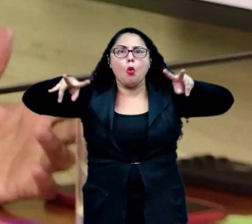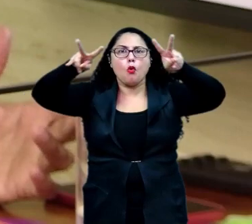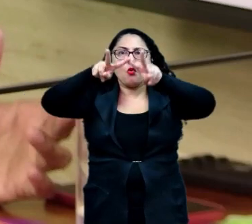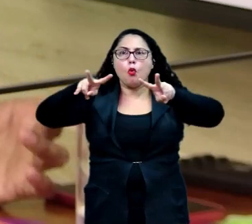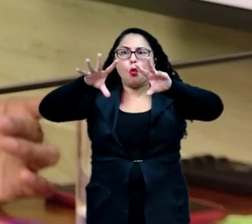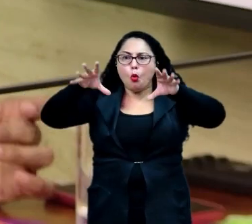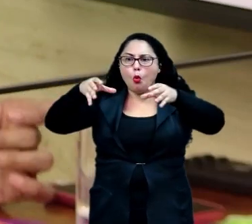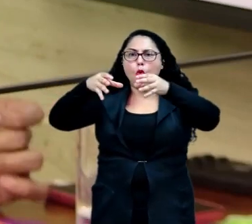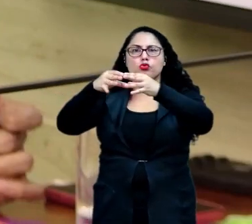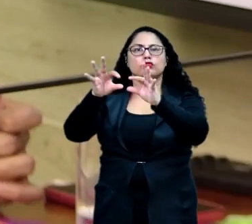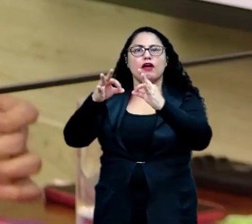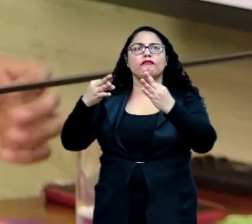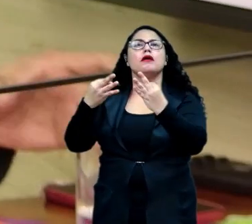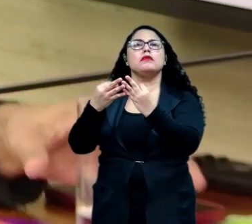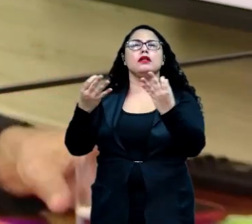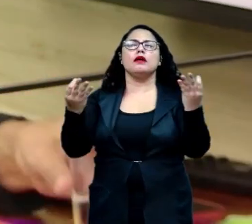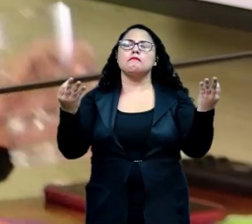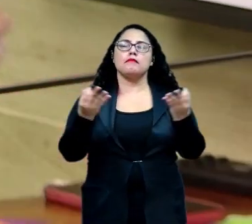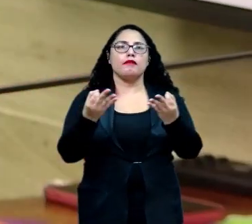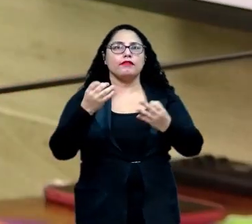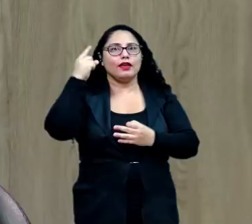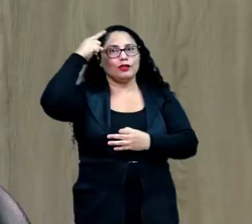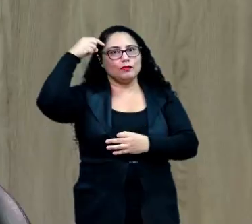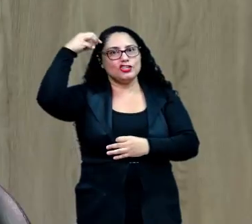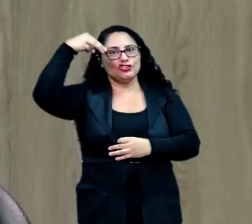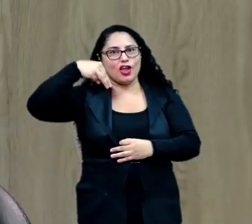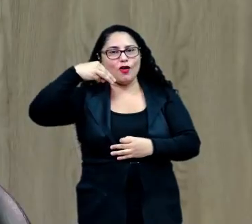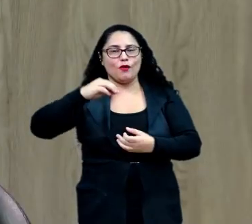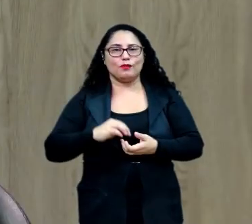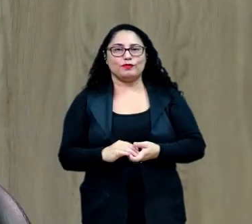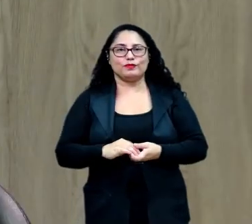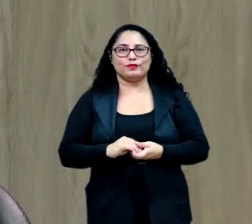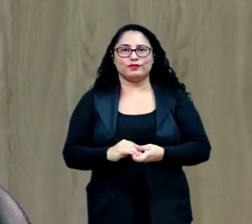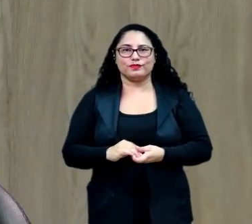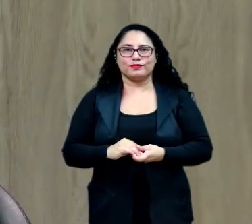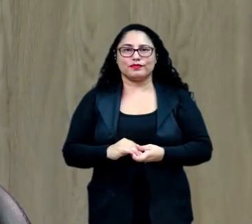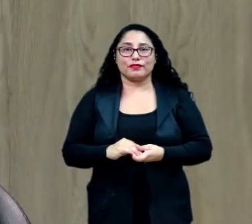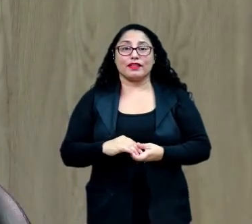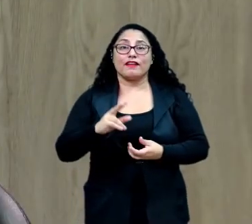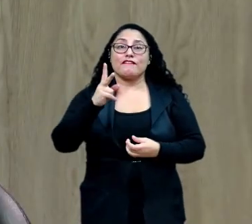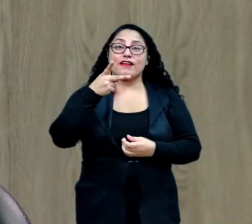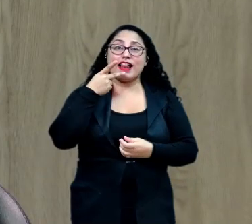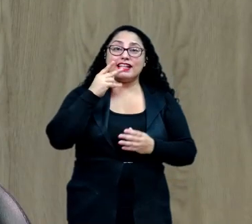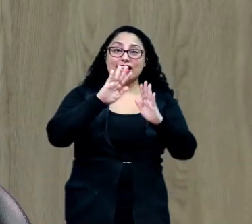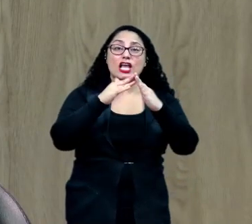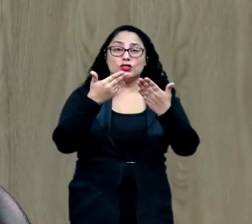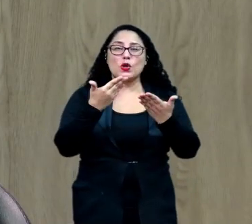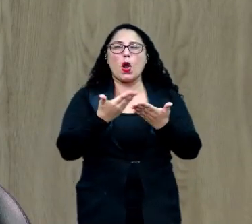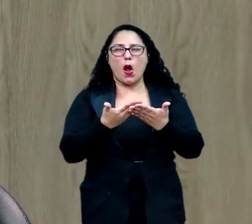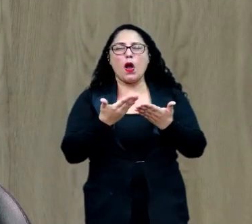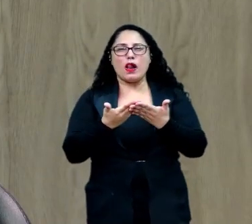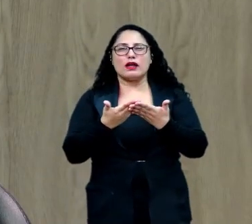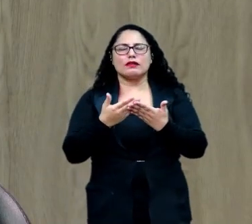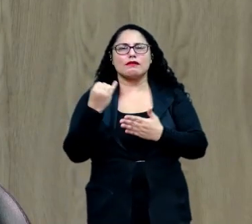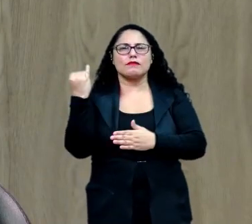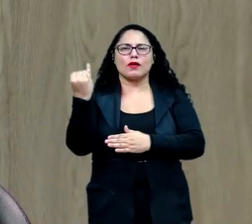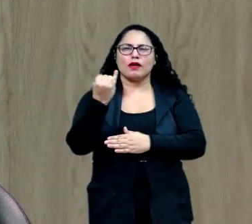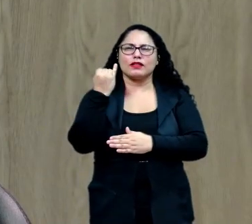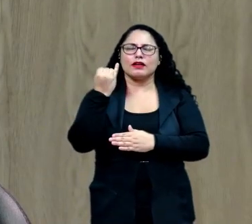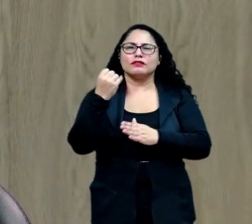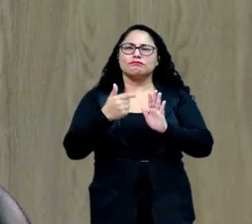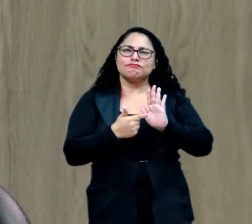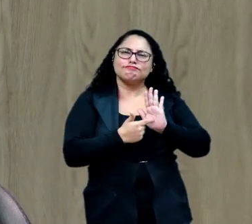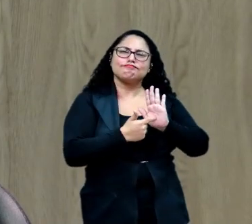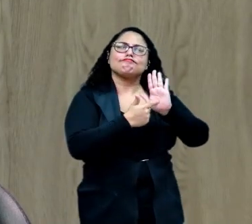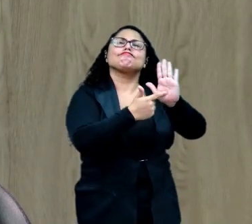das famílias. Perfeito, Michel. E como a gente está falando da escola, né, é importante a gente